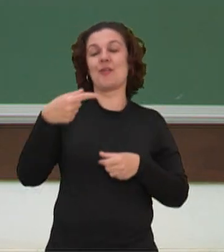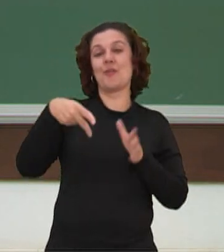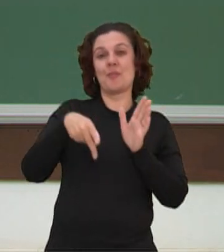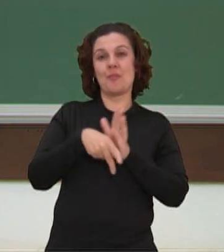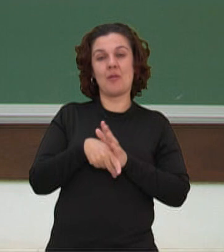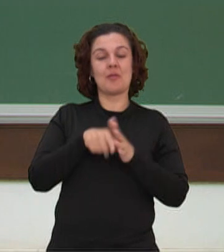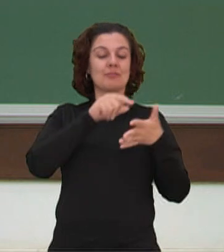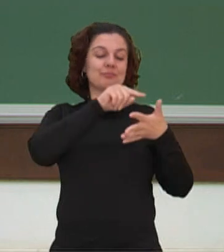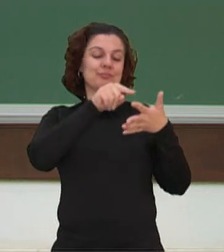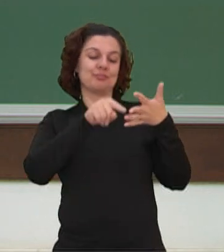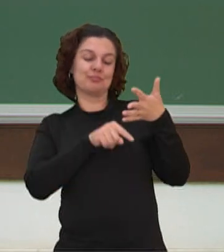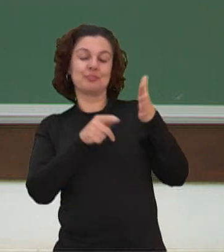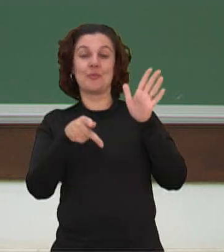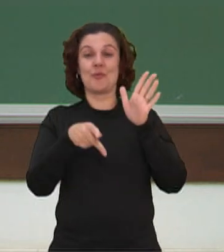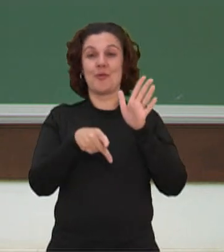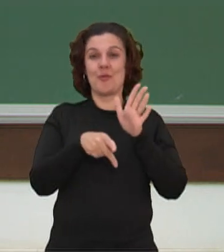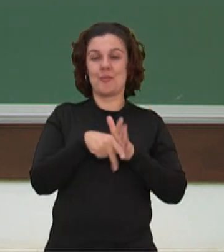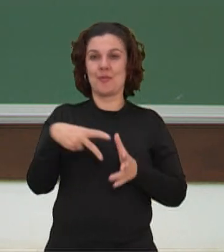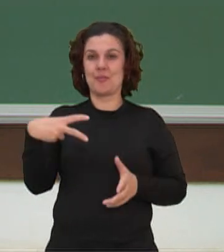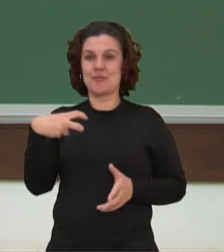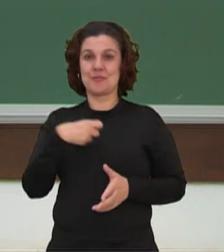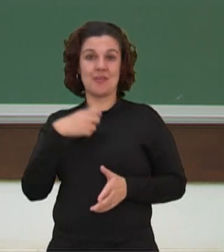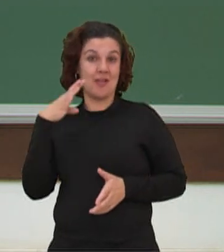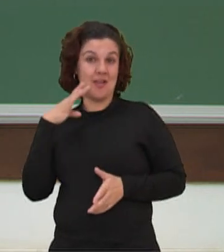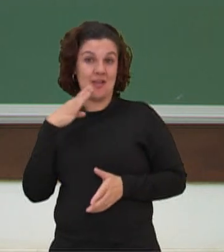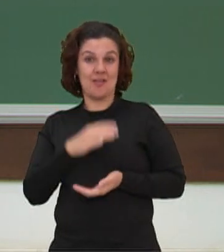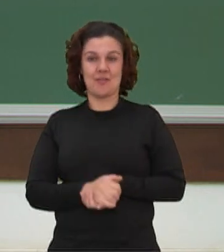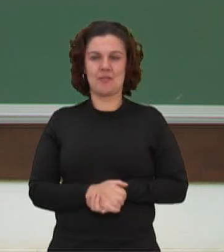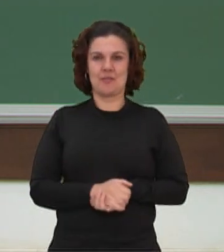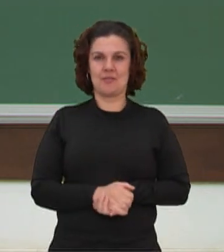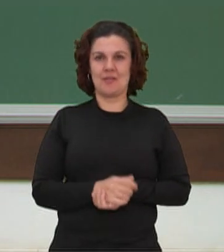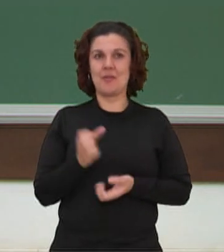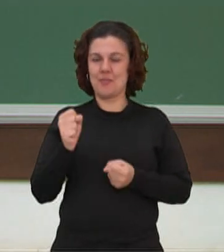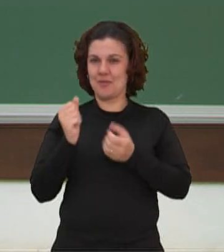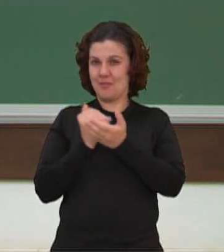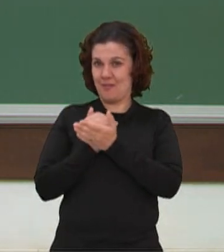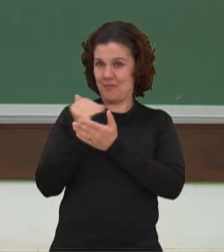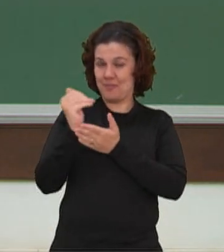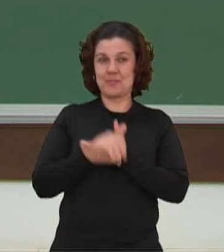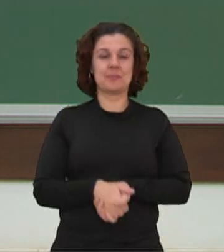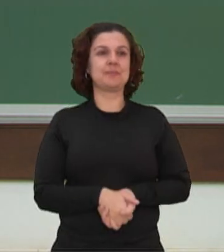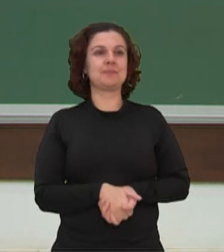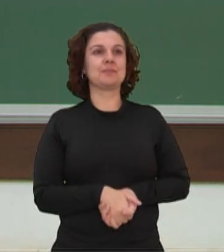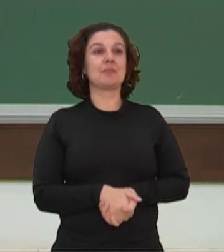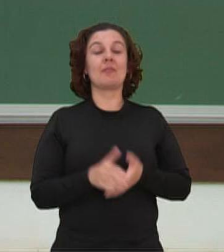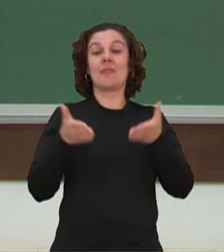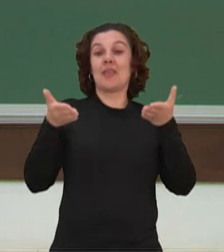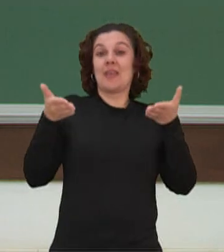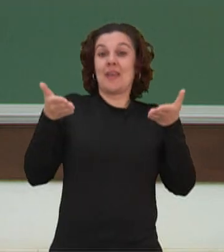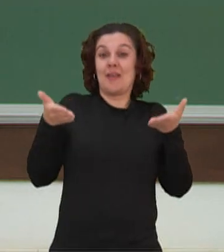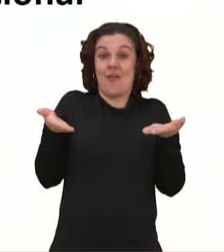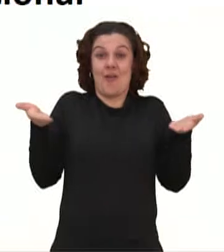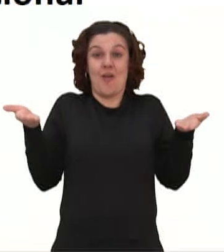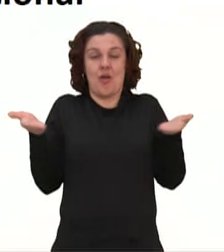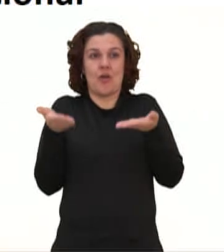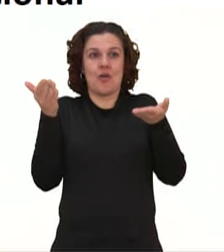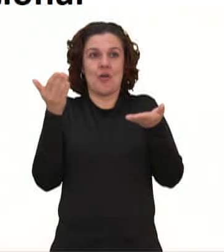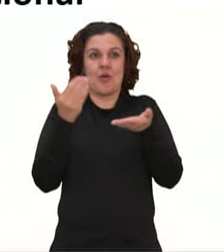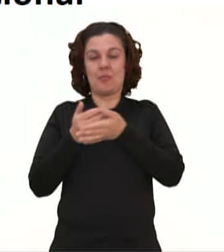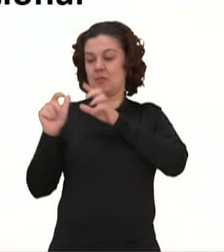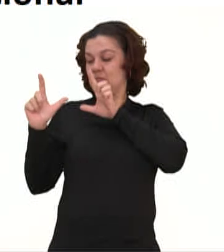elementos do governo Getúlio Vargas. Legal? Podemos começar então? Para a gente começar, você tem